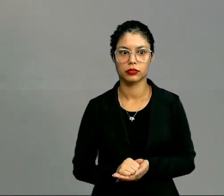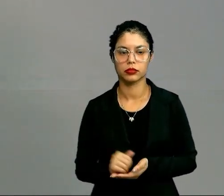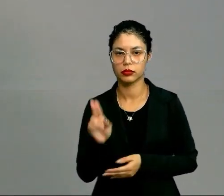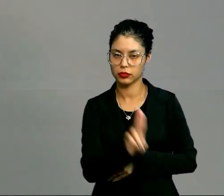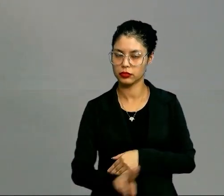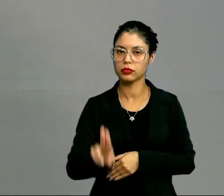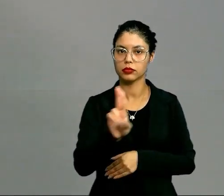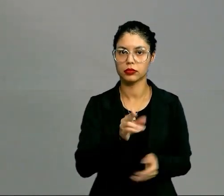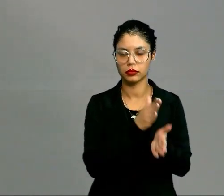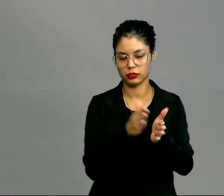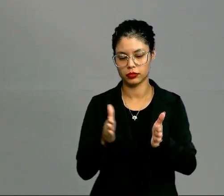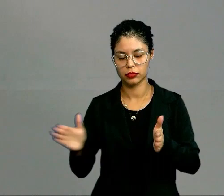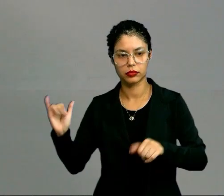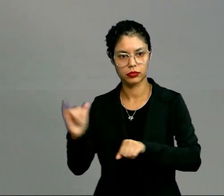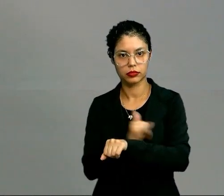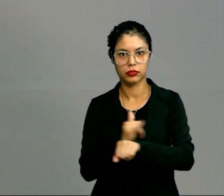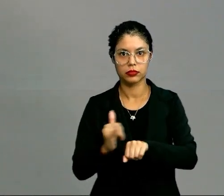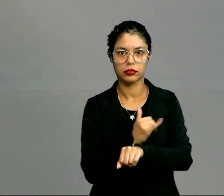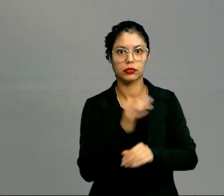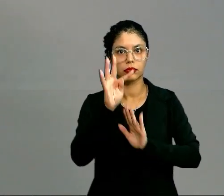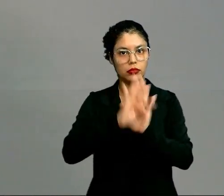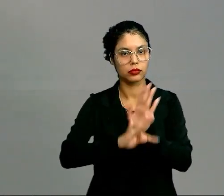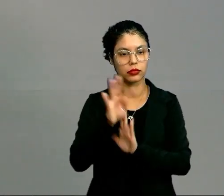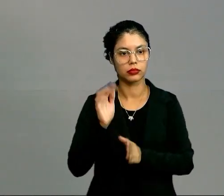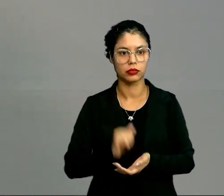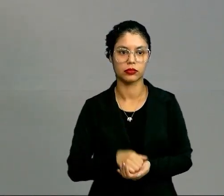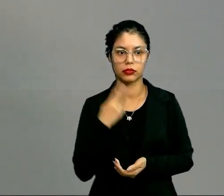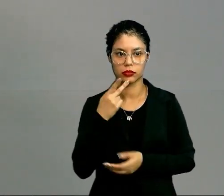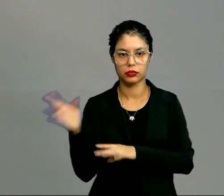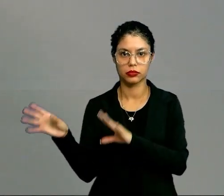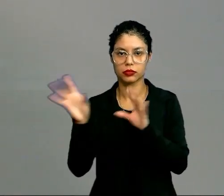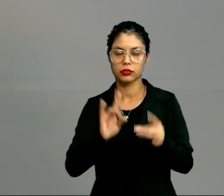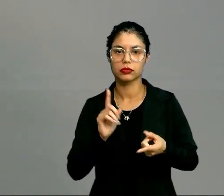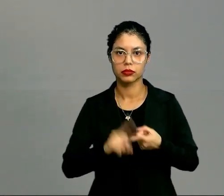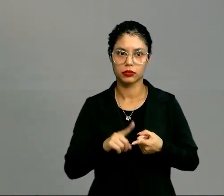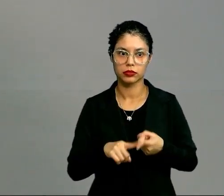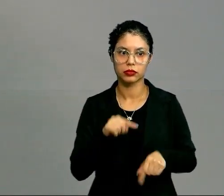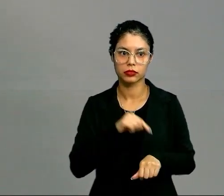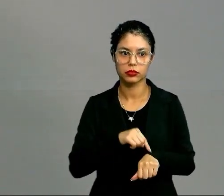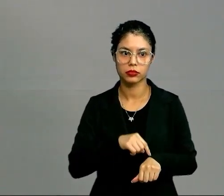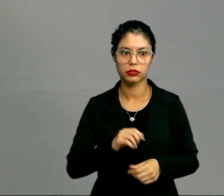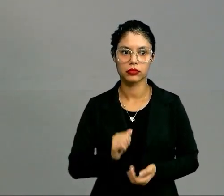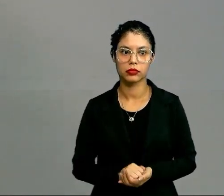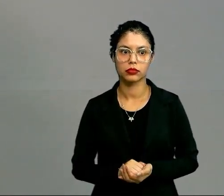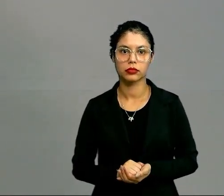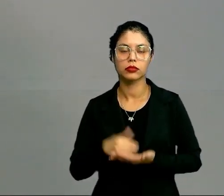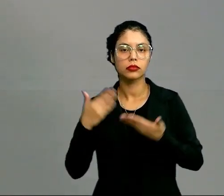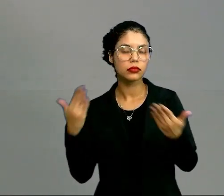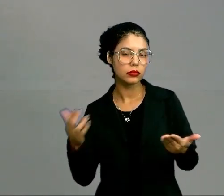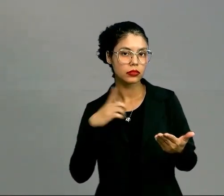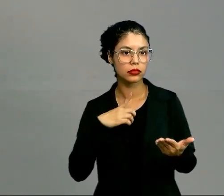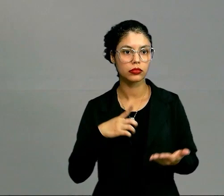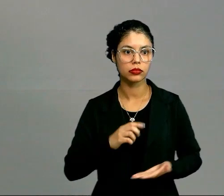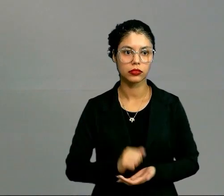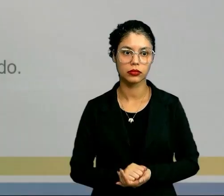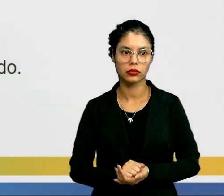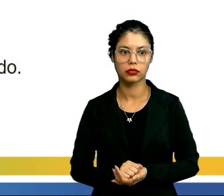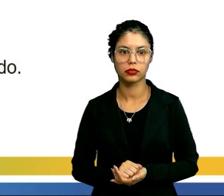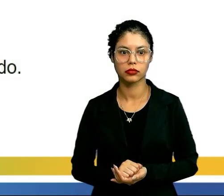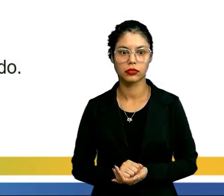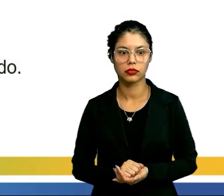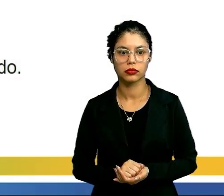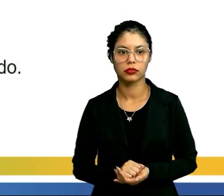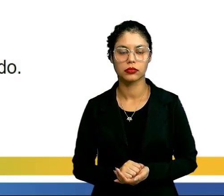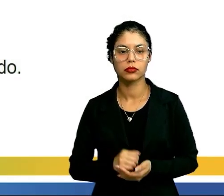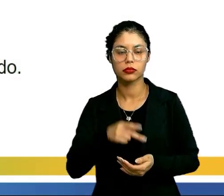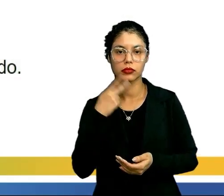Aí ele utiliza uma série de estratégias aqui dentro do texto, que eu não vou me ater agora, porque o nosso tempo está curto, e aí nós vamos direto às nossas